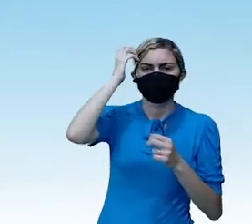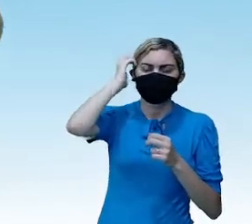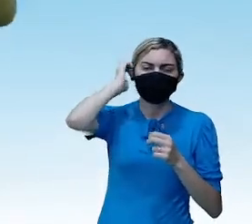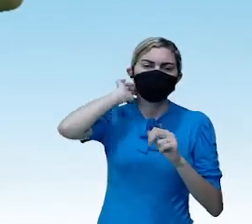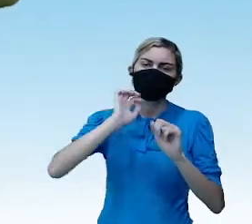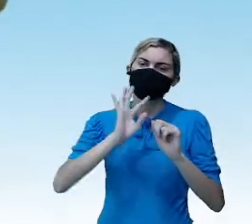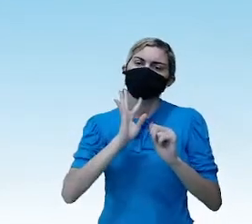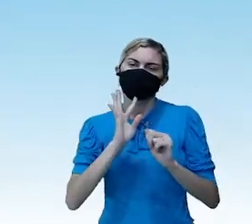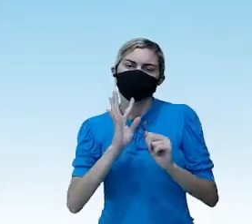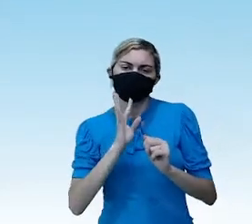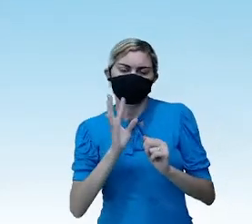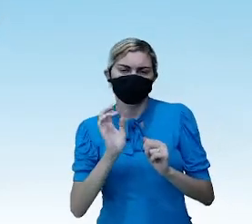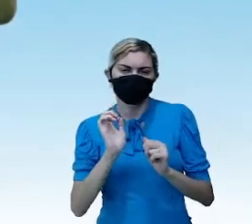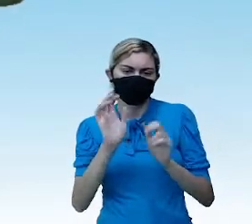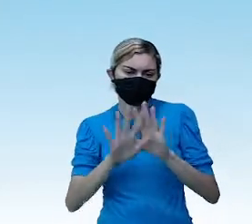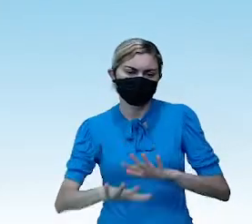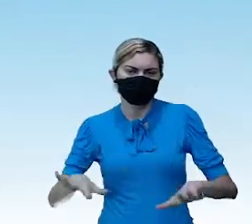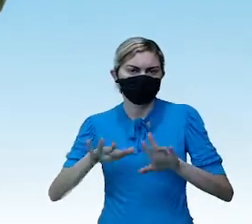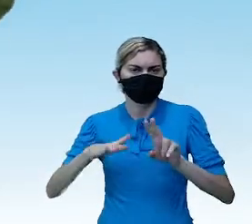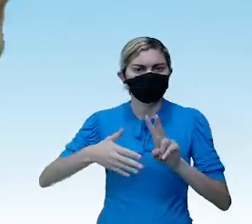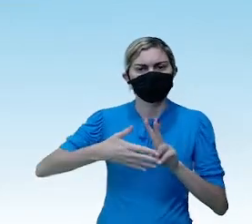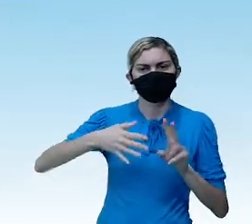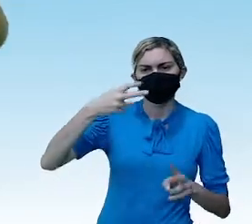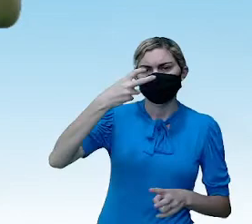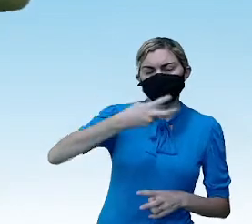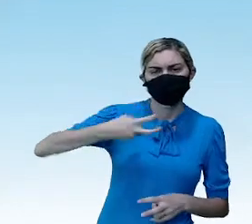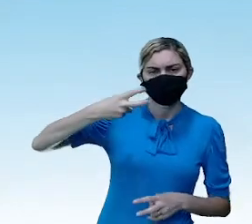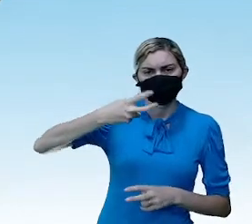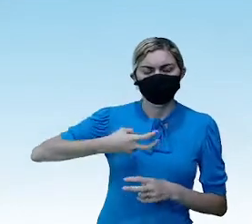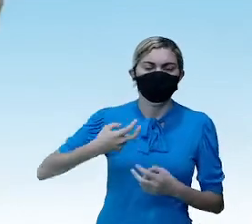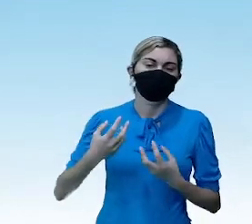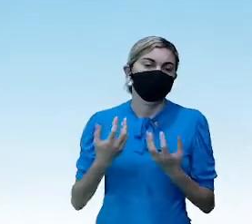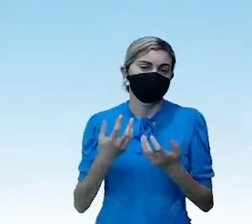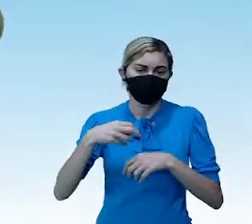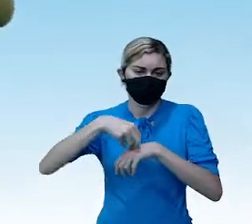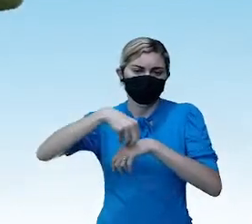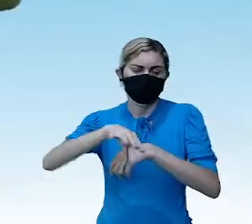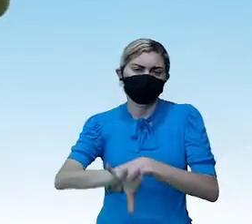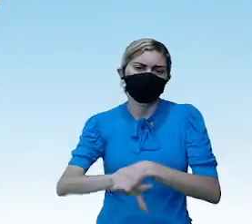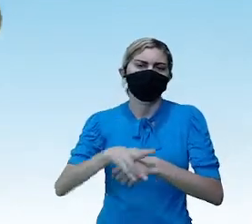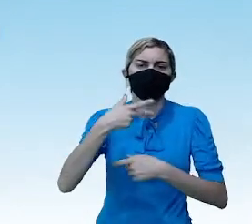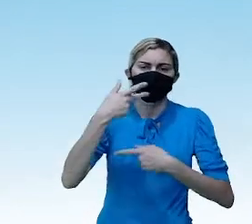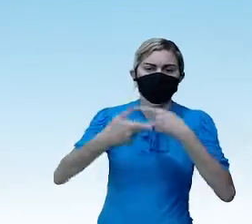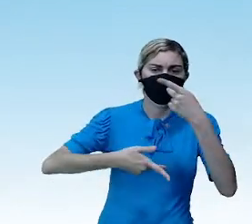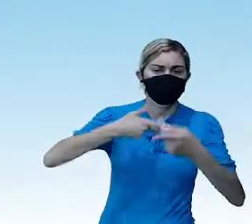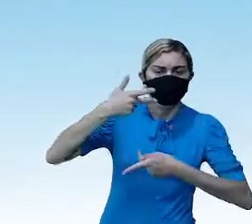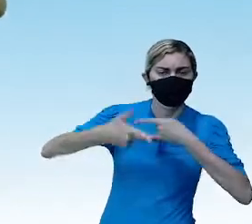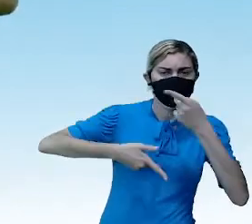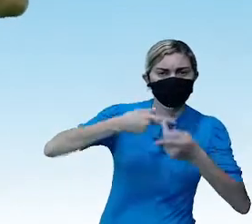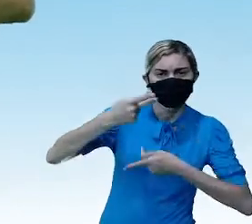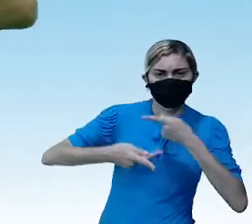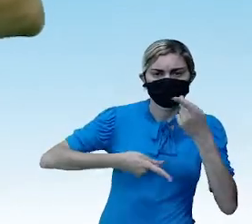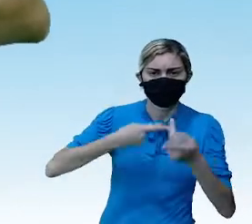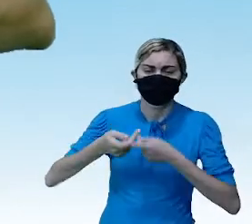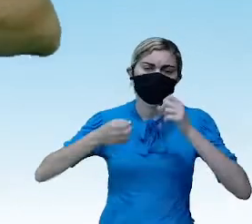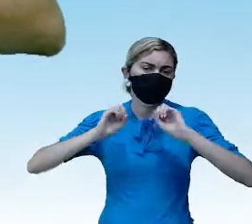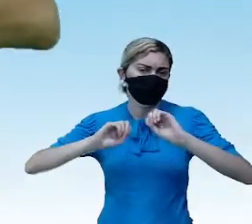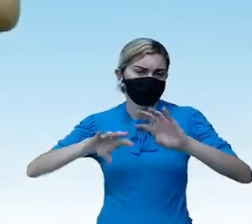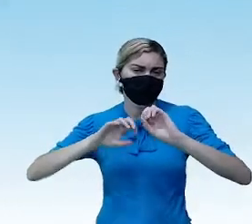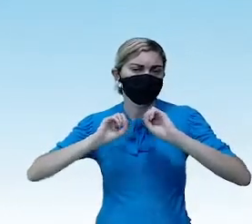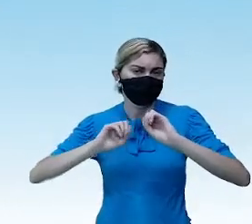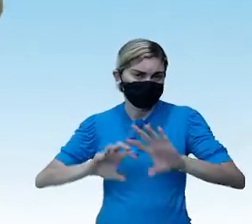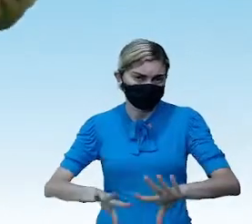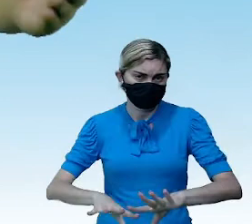conhecer justamente por via oral. Eles vão o quê? Oralizando, certo? Os seus